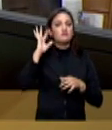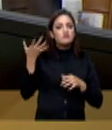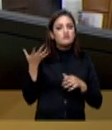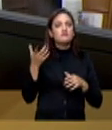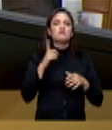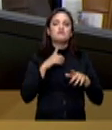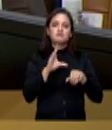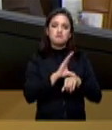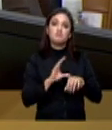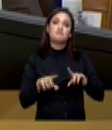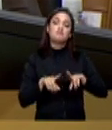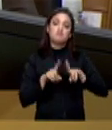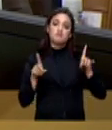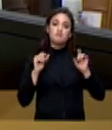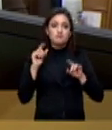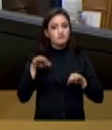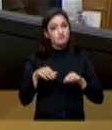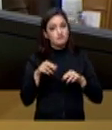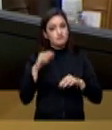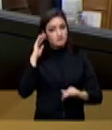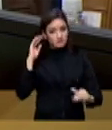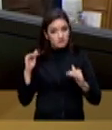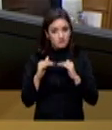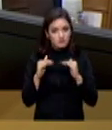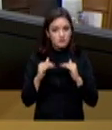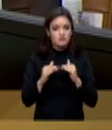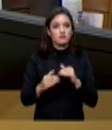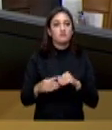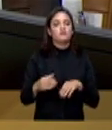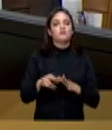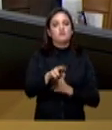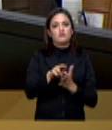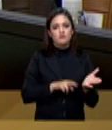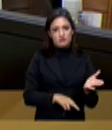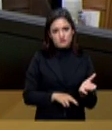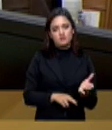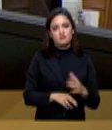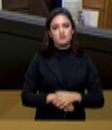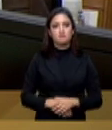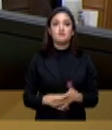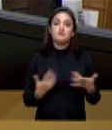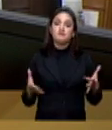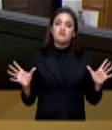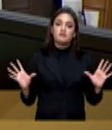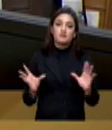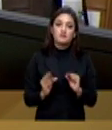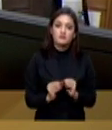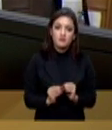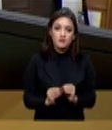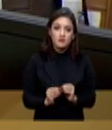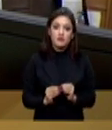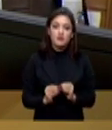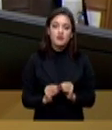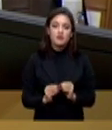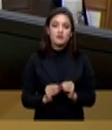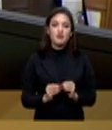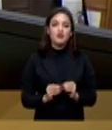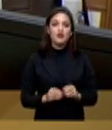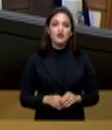no ponto acompanha o portanto sua excelência o eminente Ministro relator o presidente eminentes